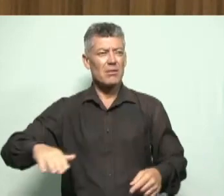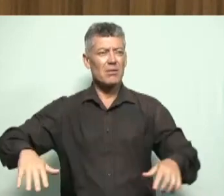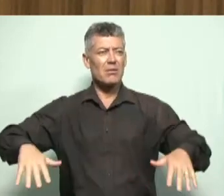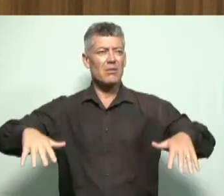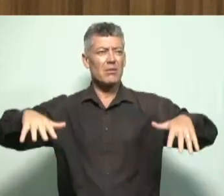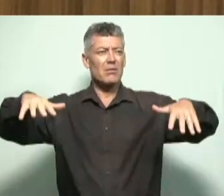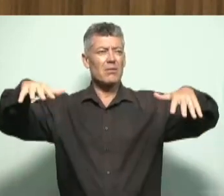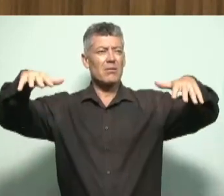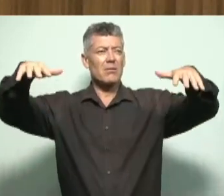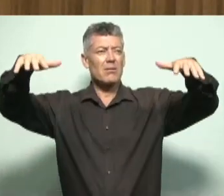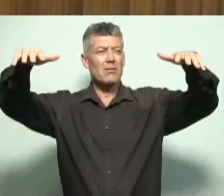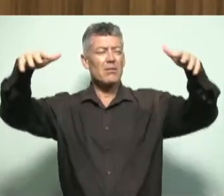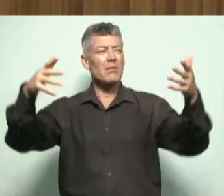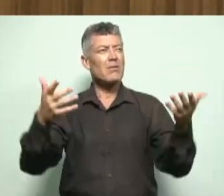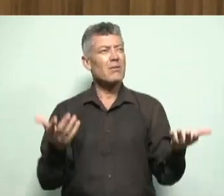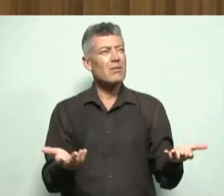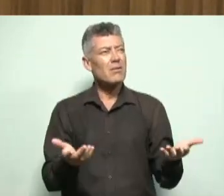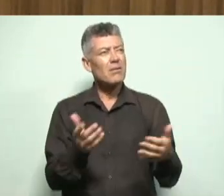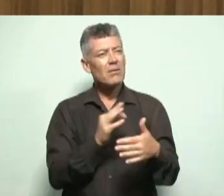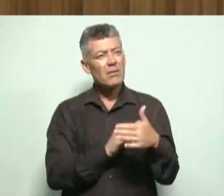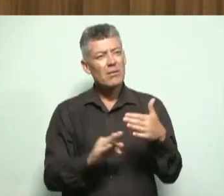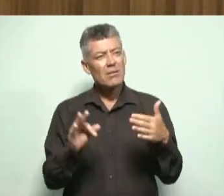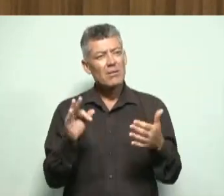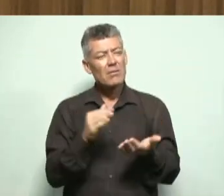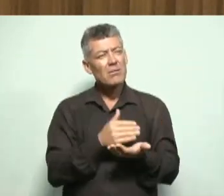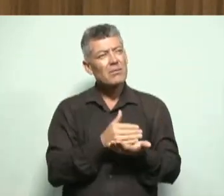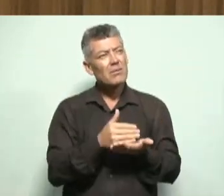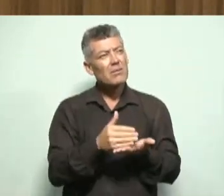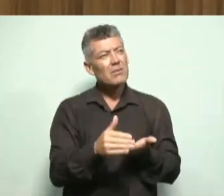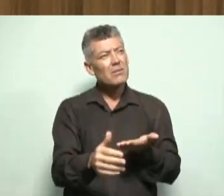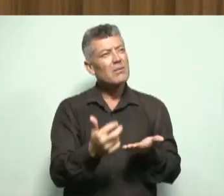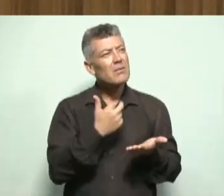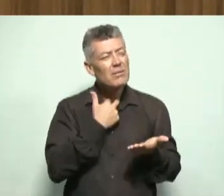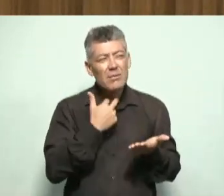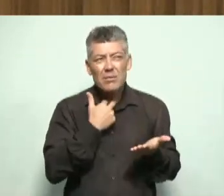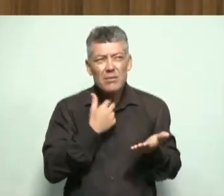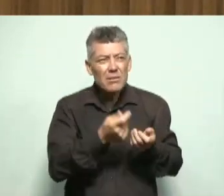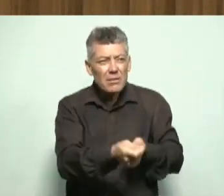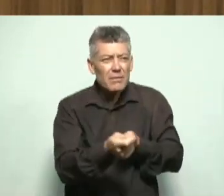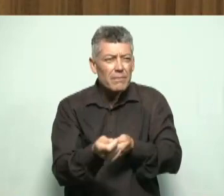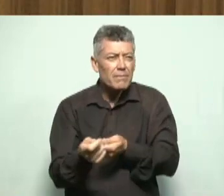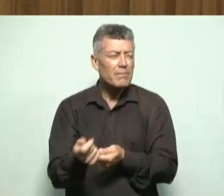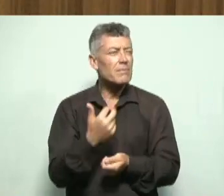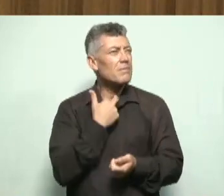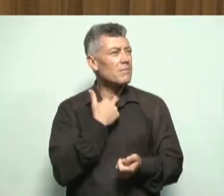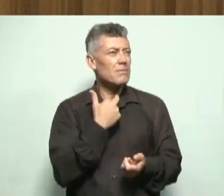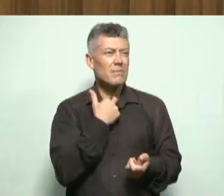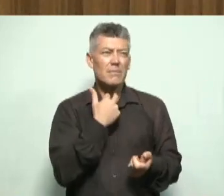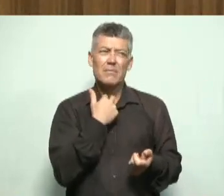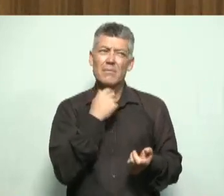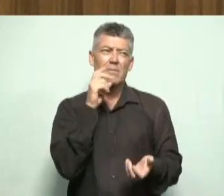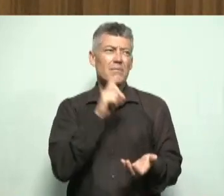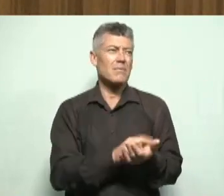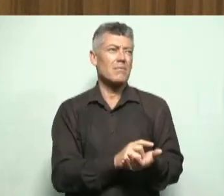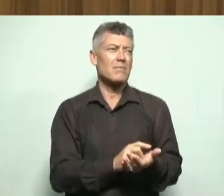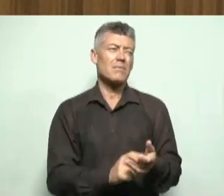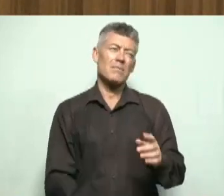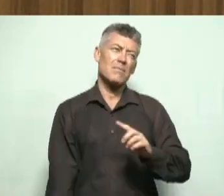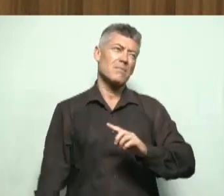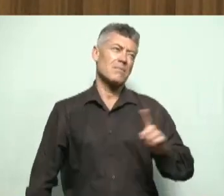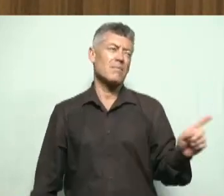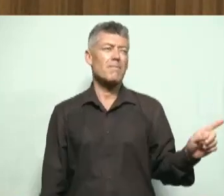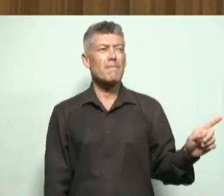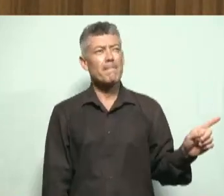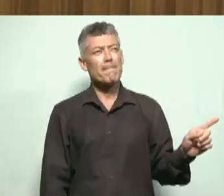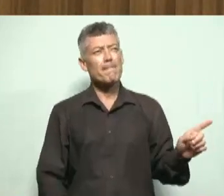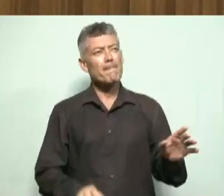adolescentes que estão em formação. Nós não podemos querer impor a nossa verdade. Deixa